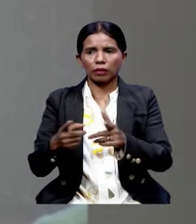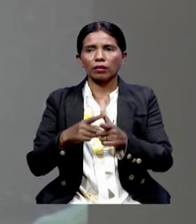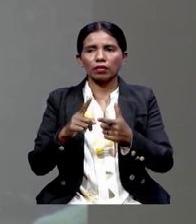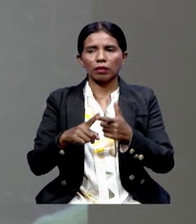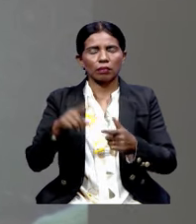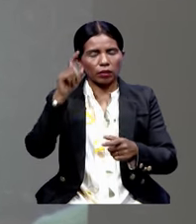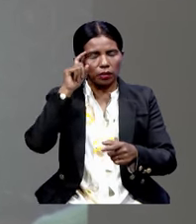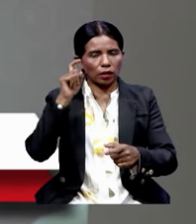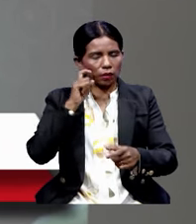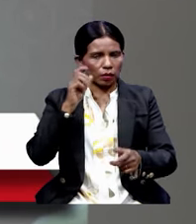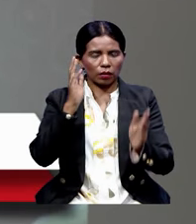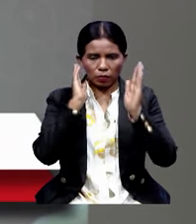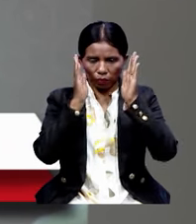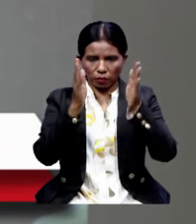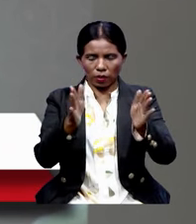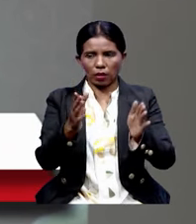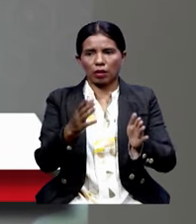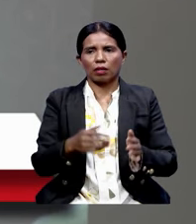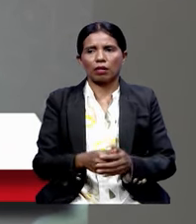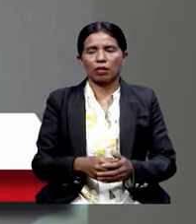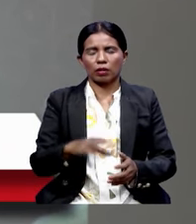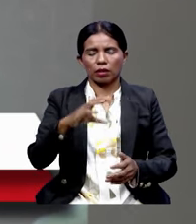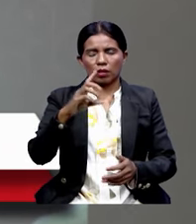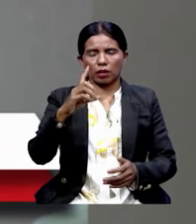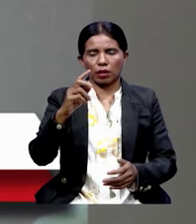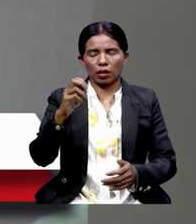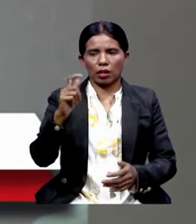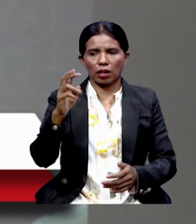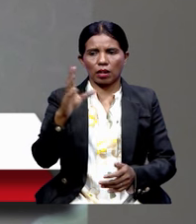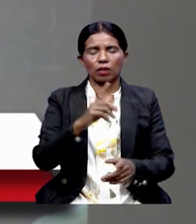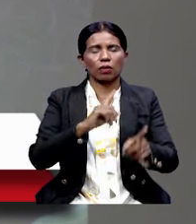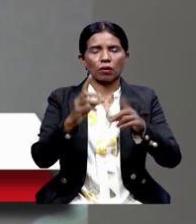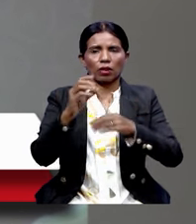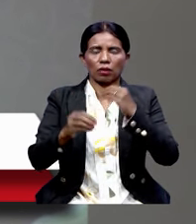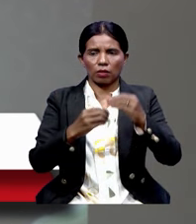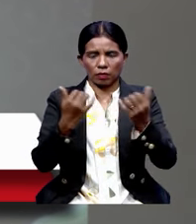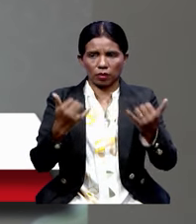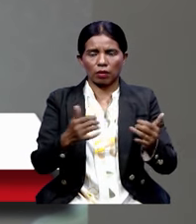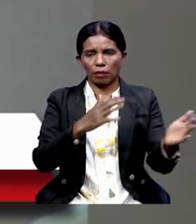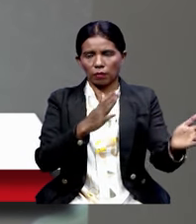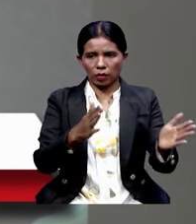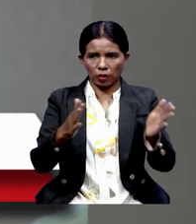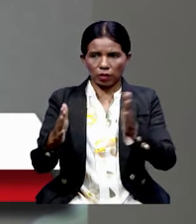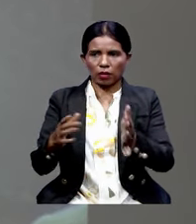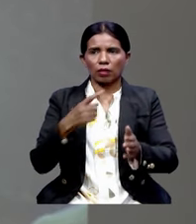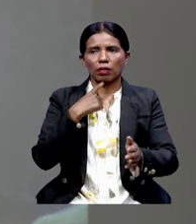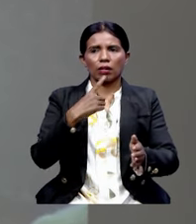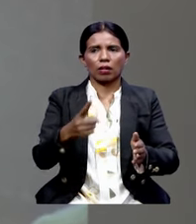maumbo trasik mesitung ba si trana natuka atau halo explicação. I prosesu ne delicado